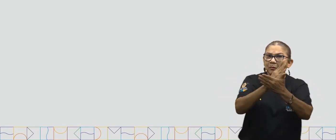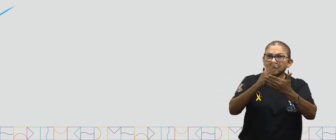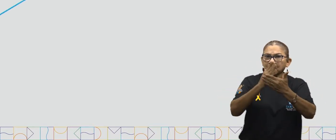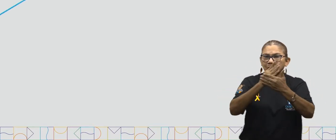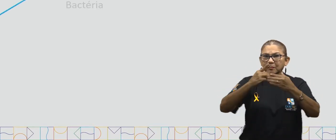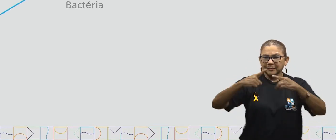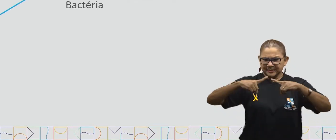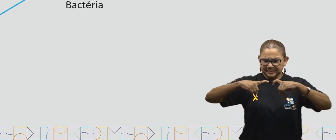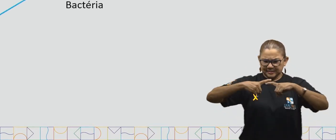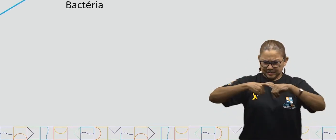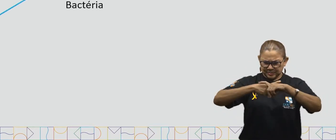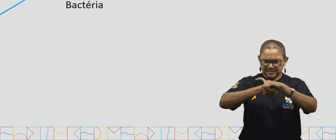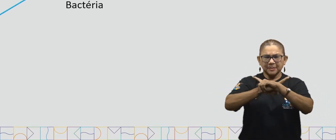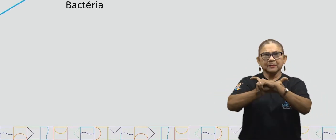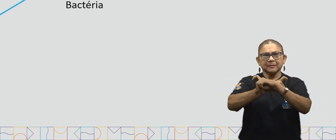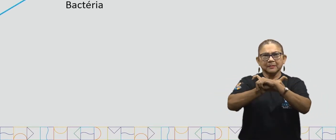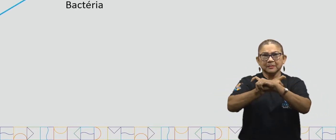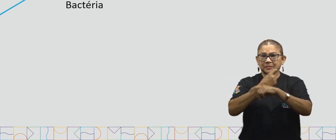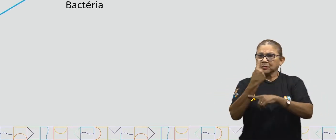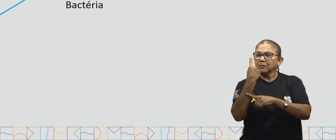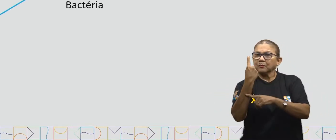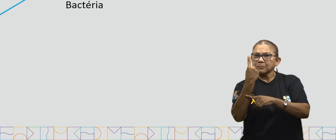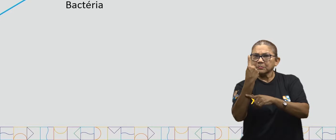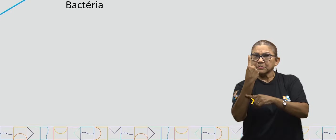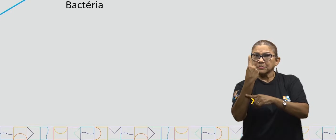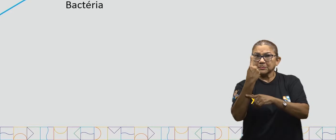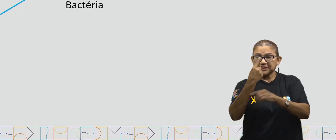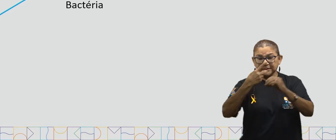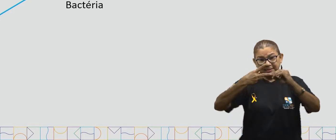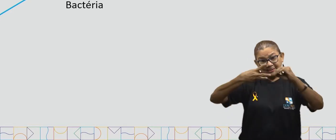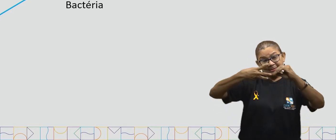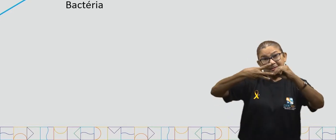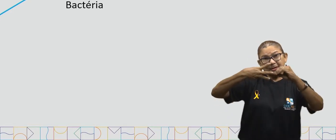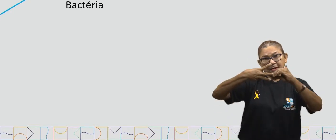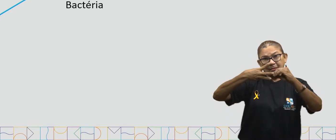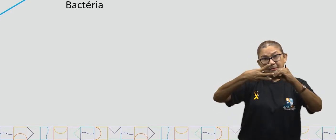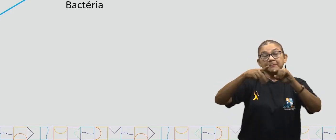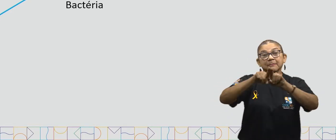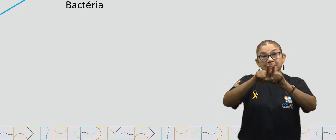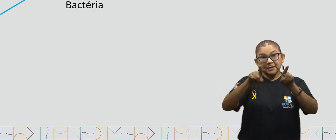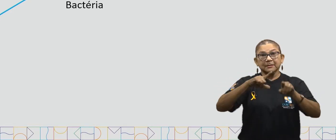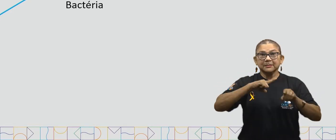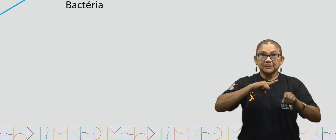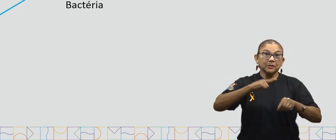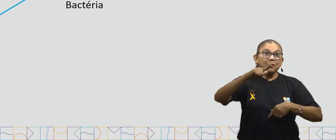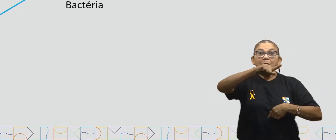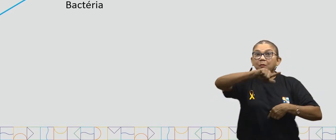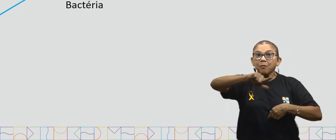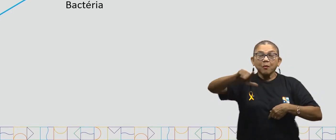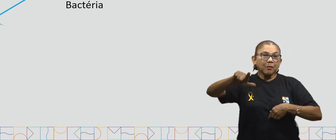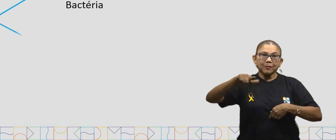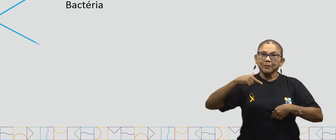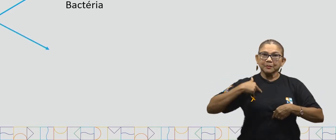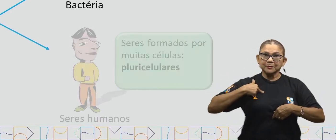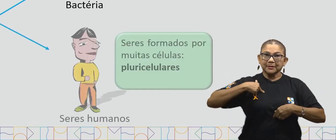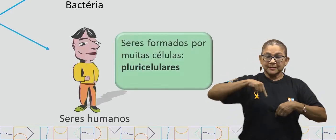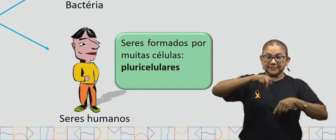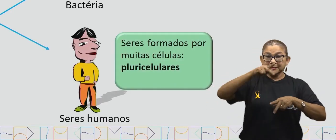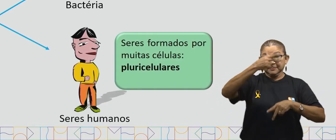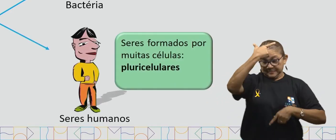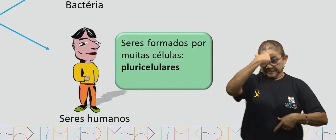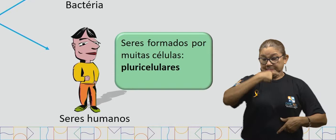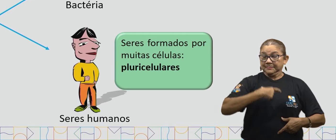bactérias. São chamados unicelulares. Há também seres vivos formados por muitas